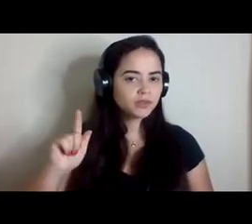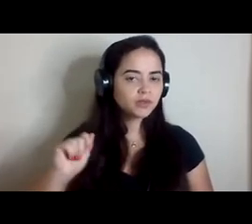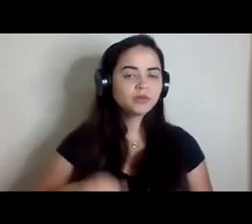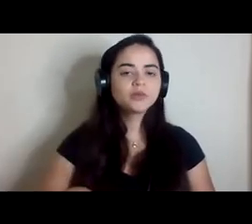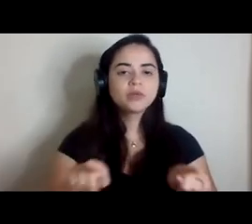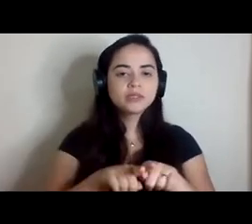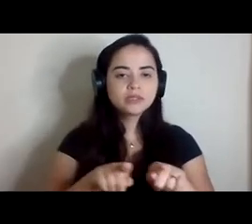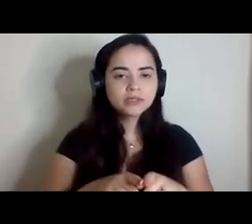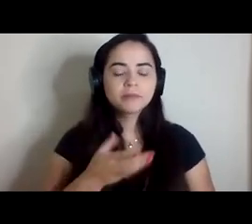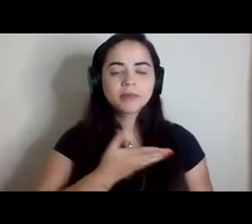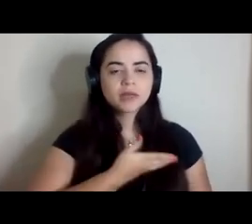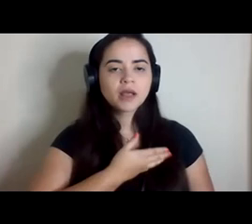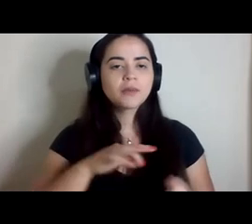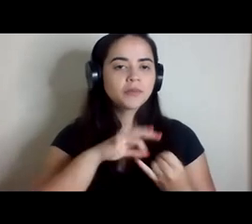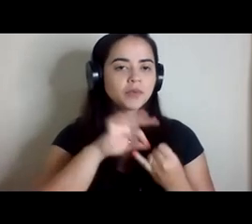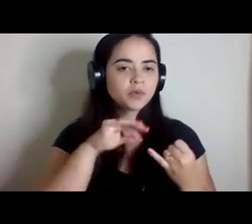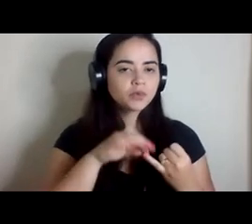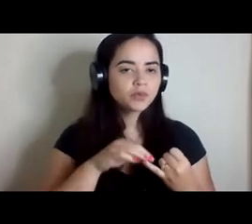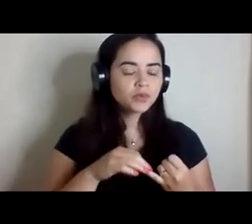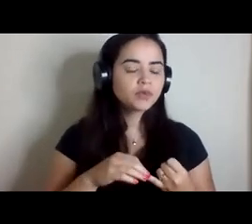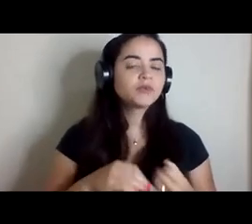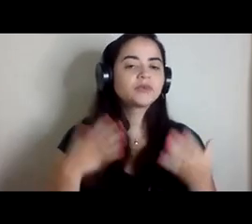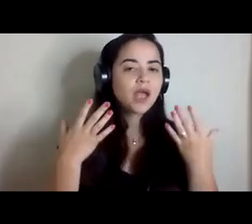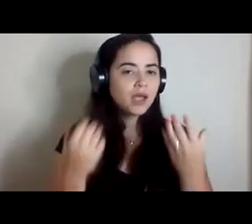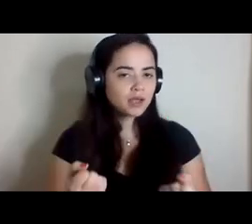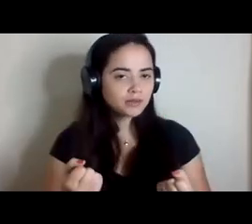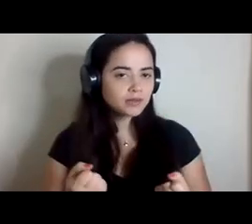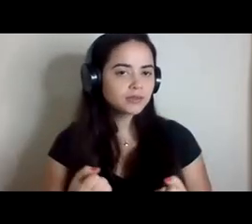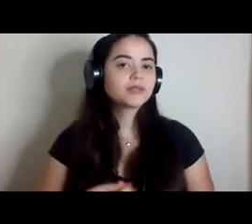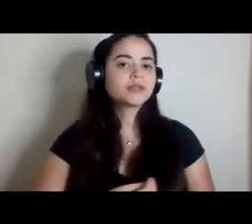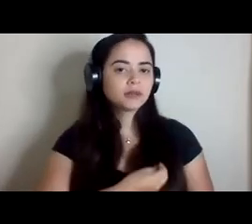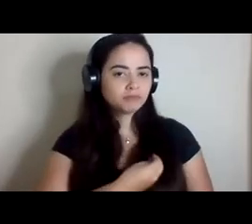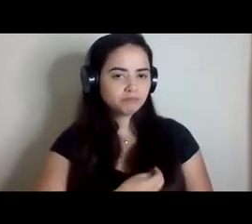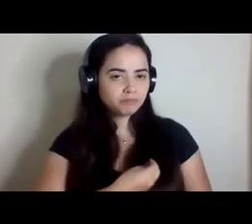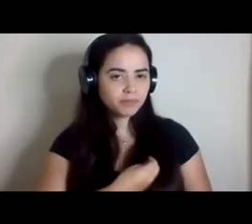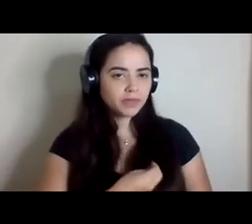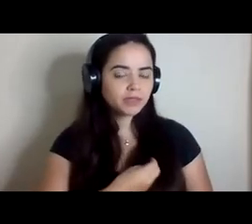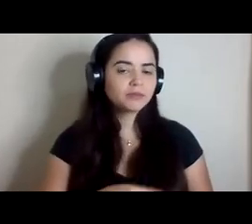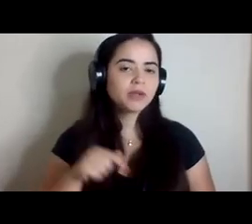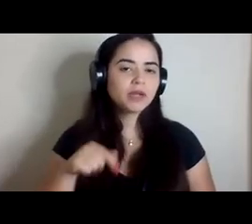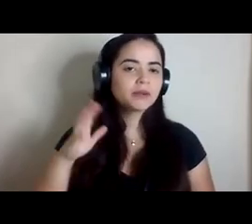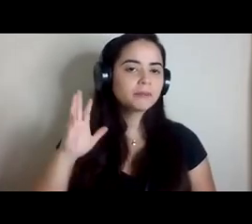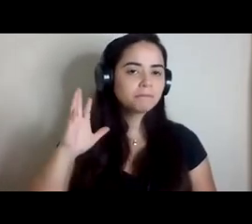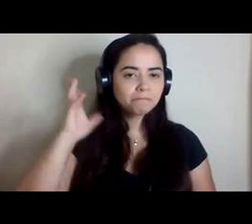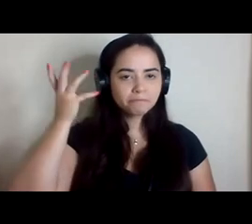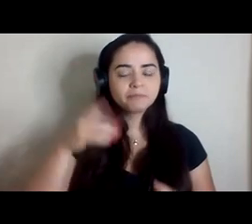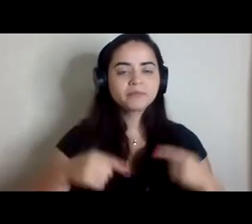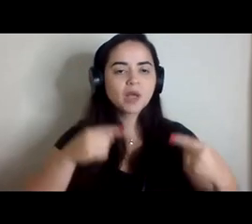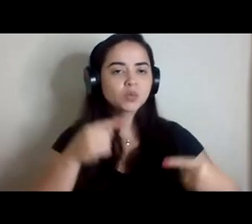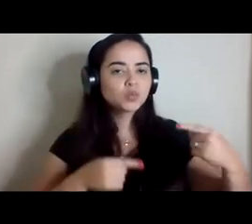do IFES, que gentilmente aceitou participar desse momento importante de discussão da